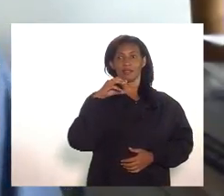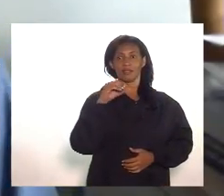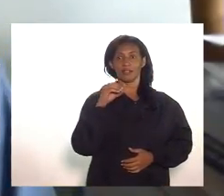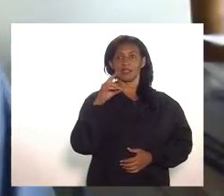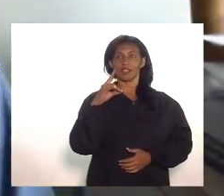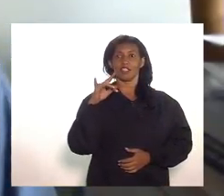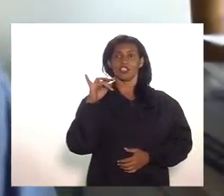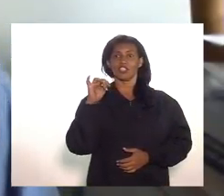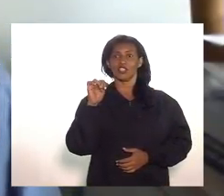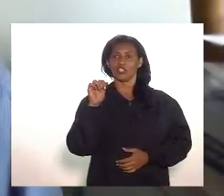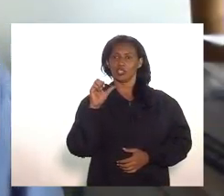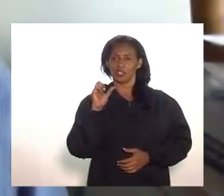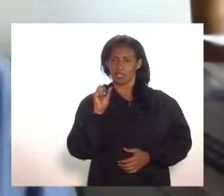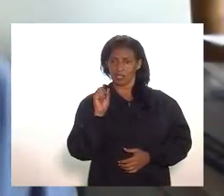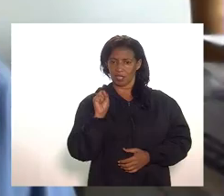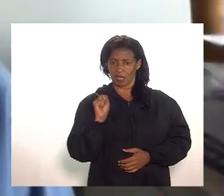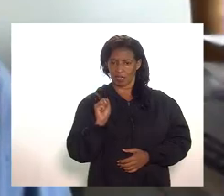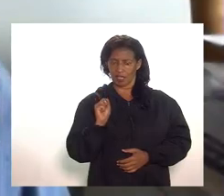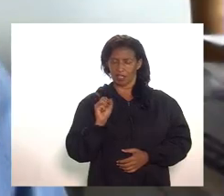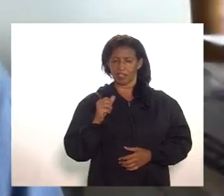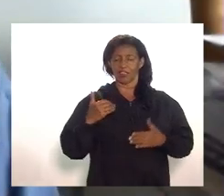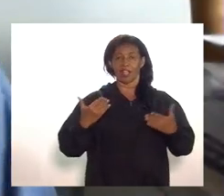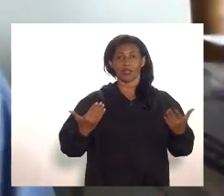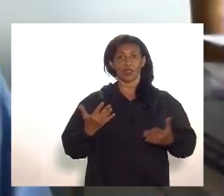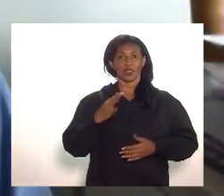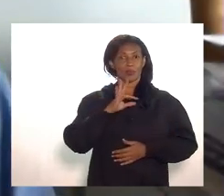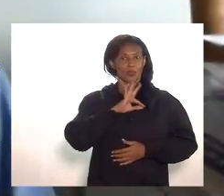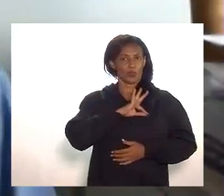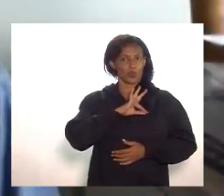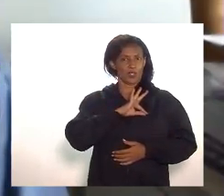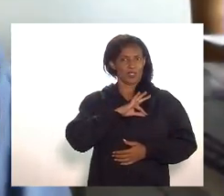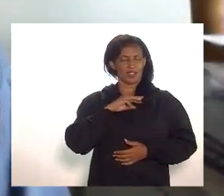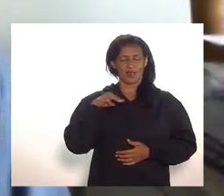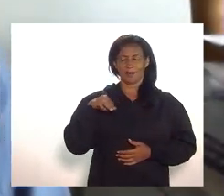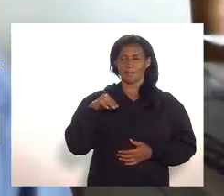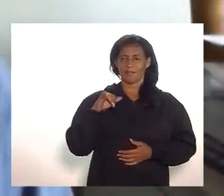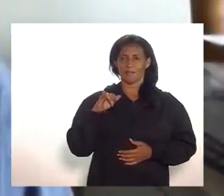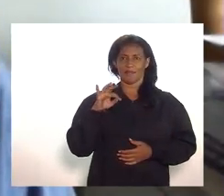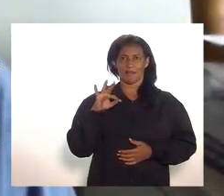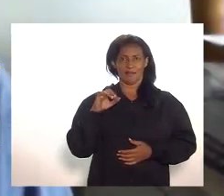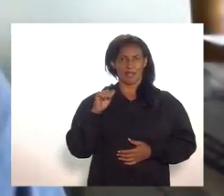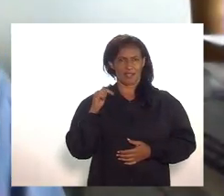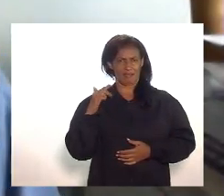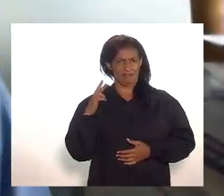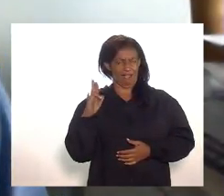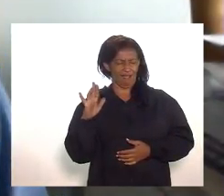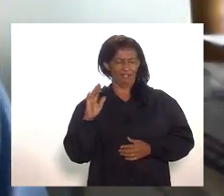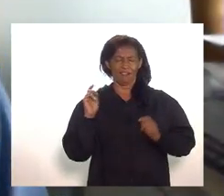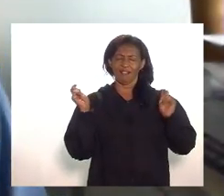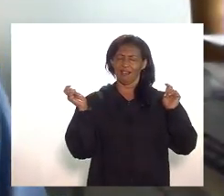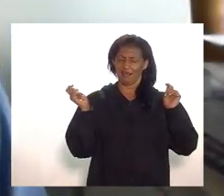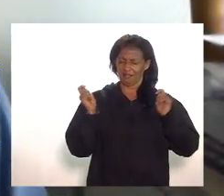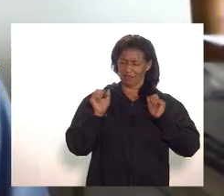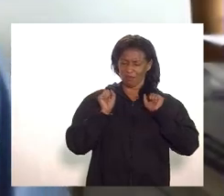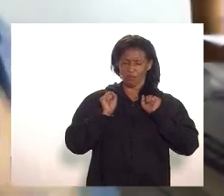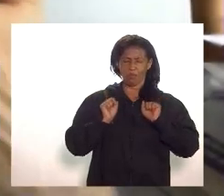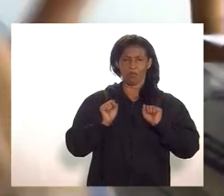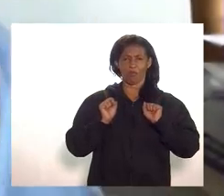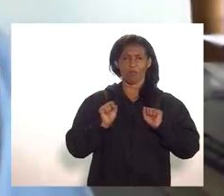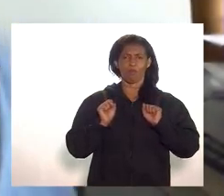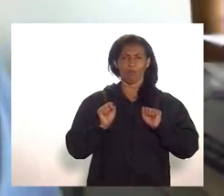A nossa gloriosa Polícia Militar, ela tem toda a autoridade